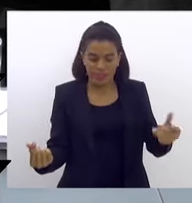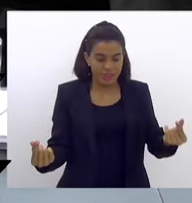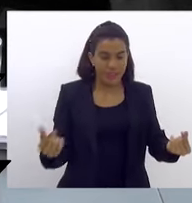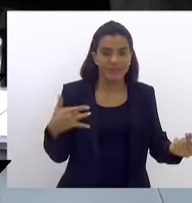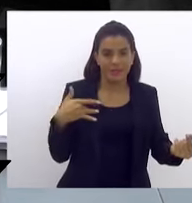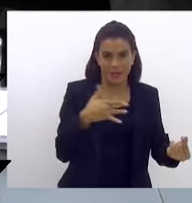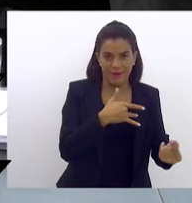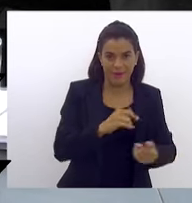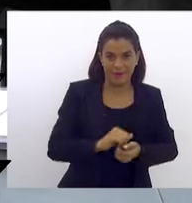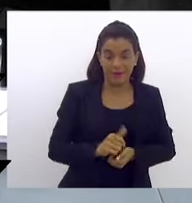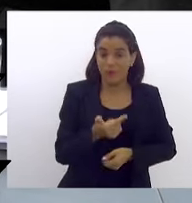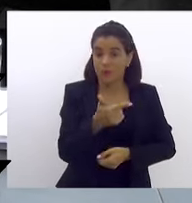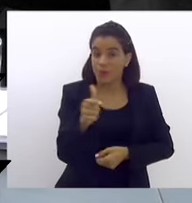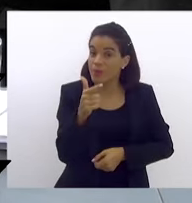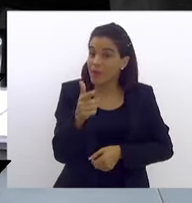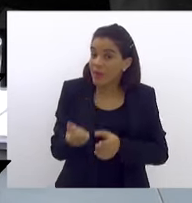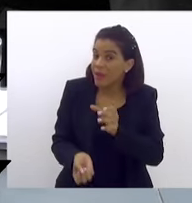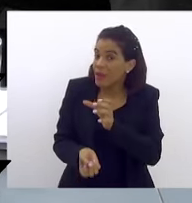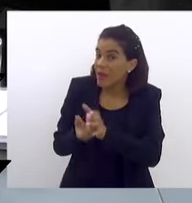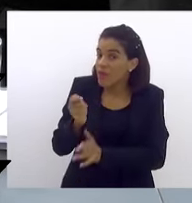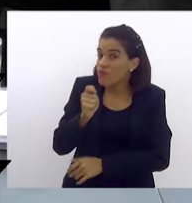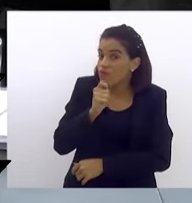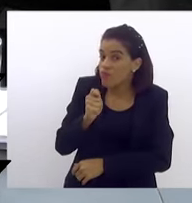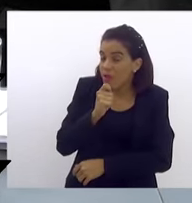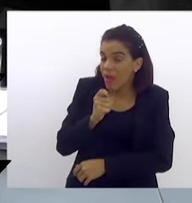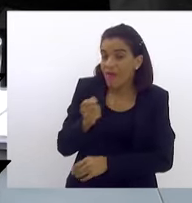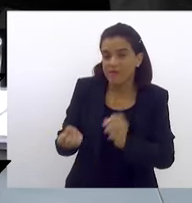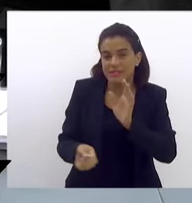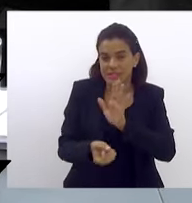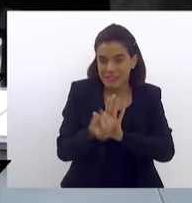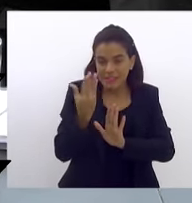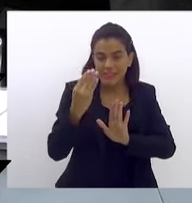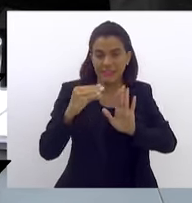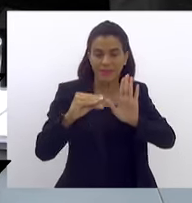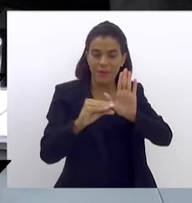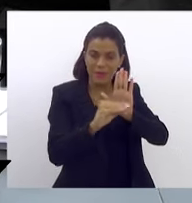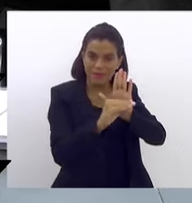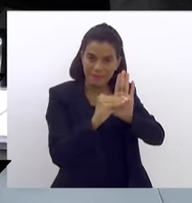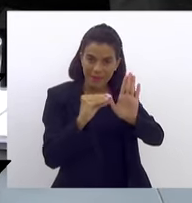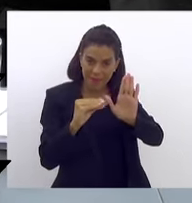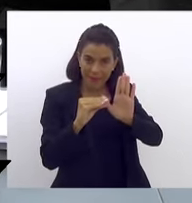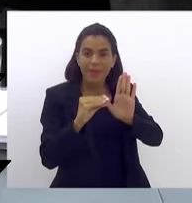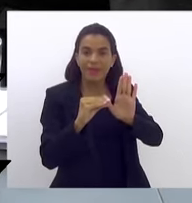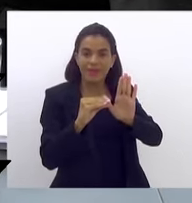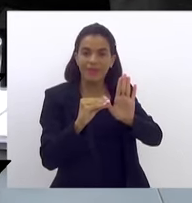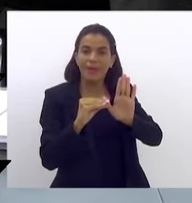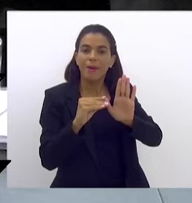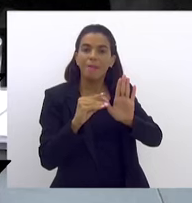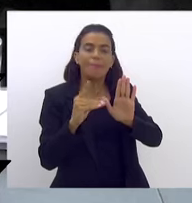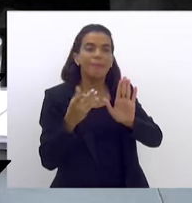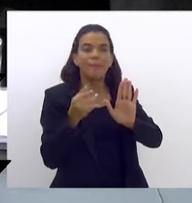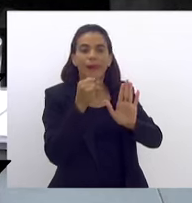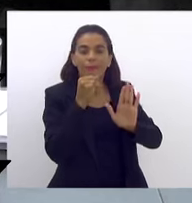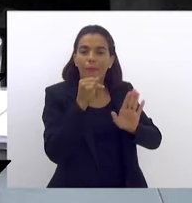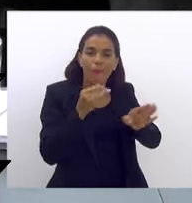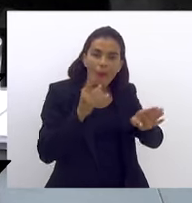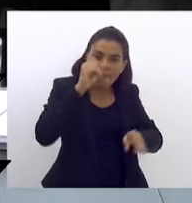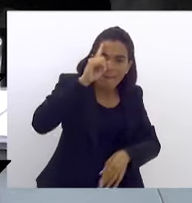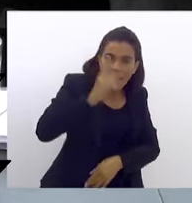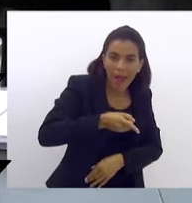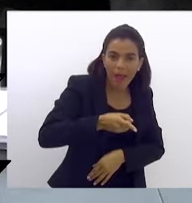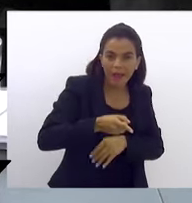mecanismo criado eh você faz uma Emenda Para uma determinada intervenção física uma